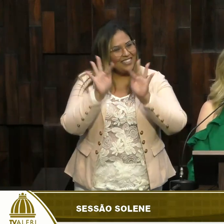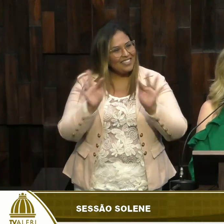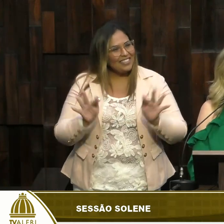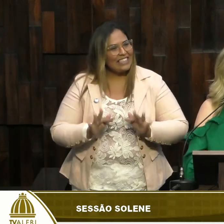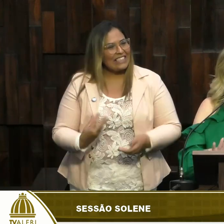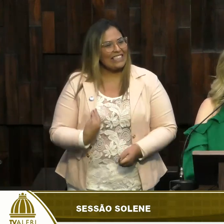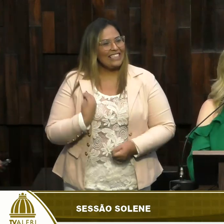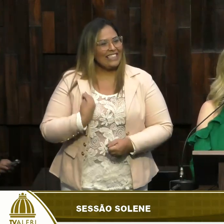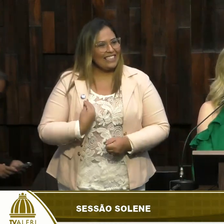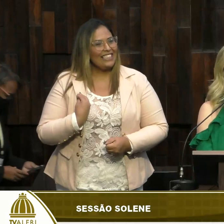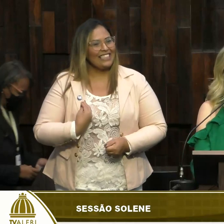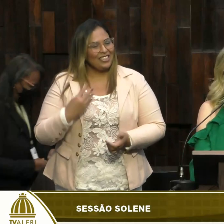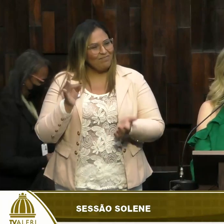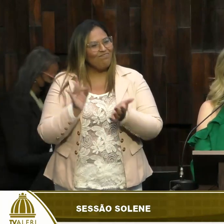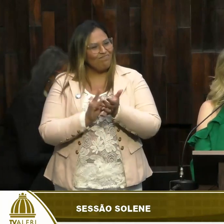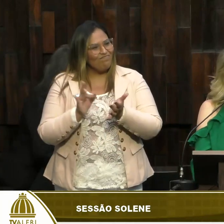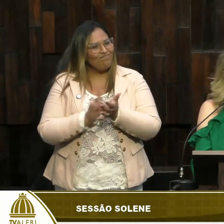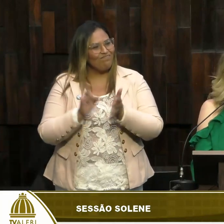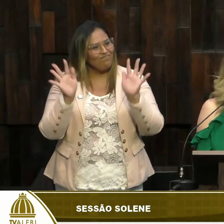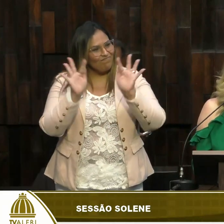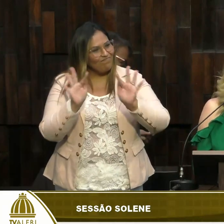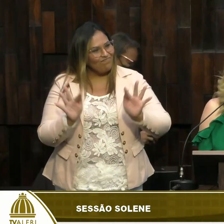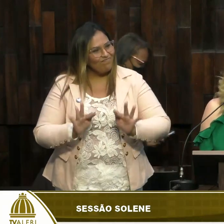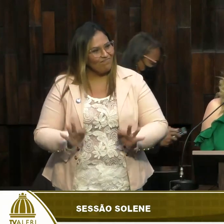vida, sim, realizada.